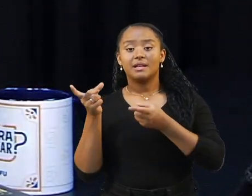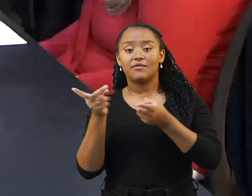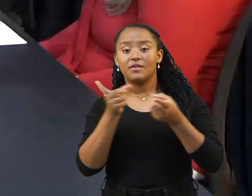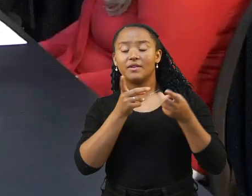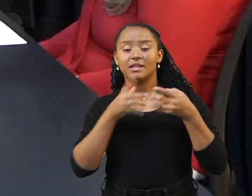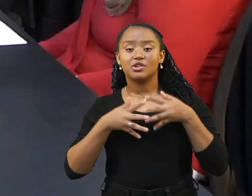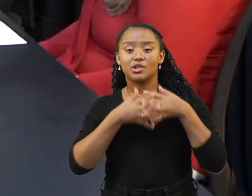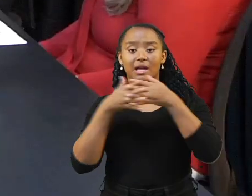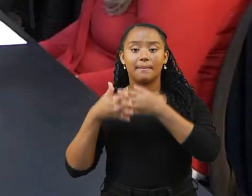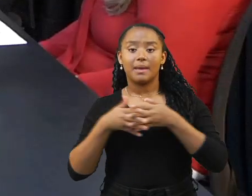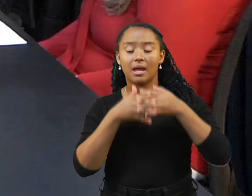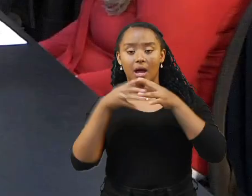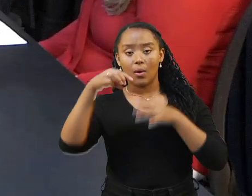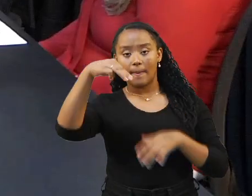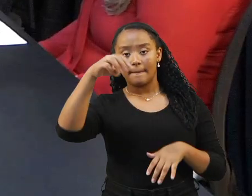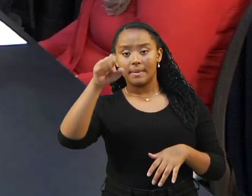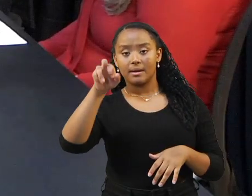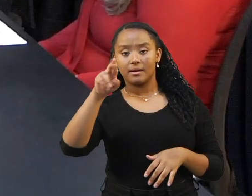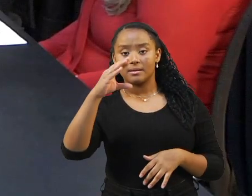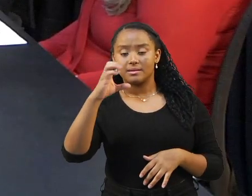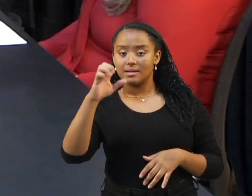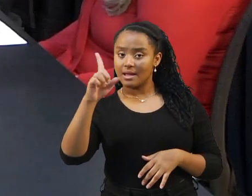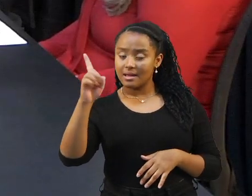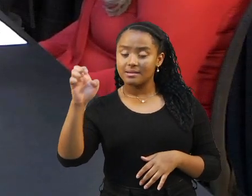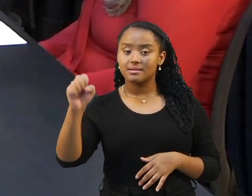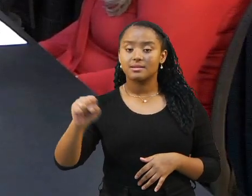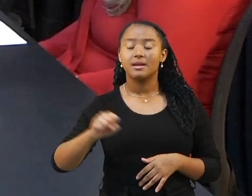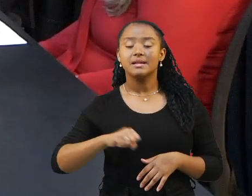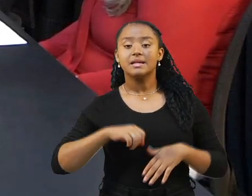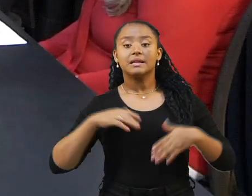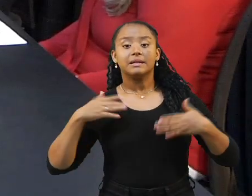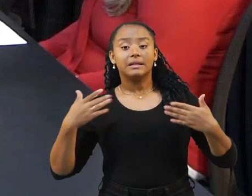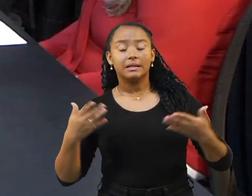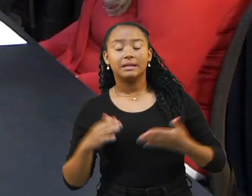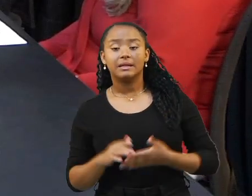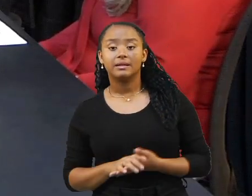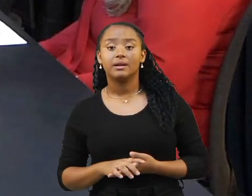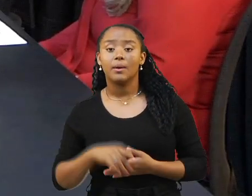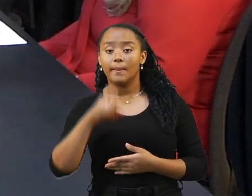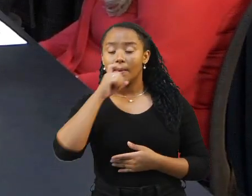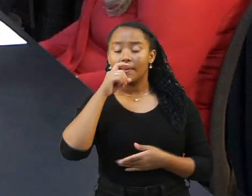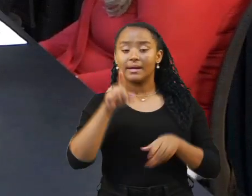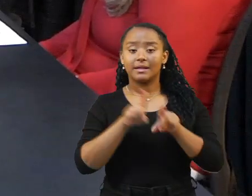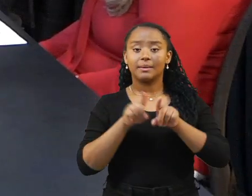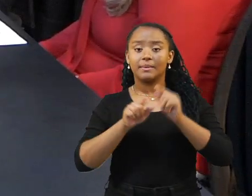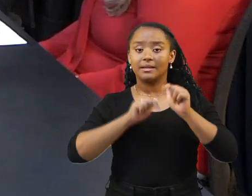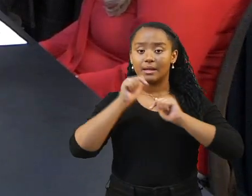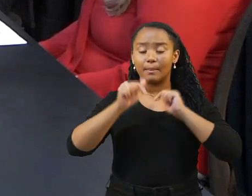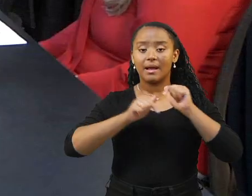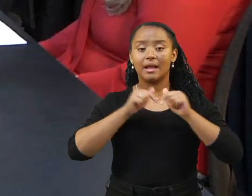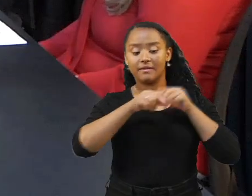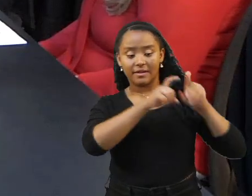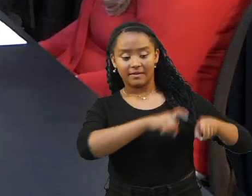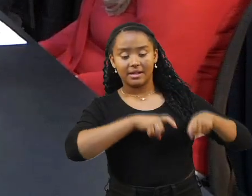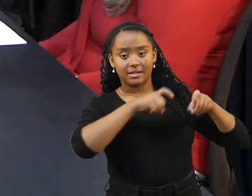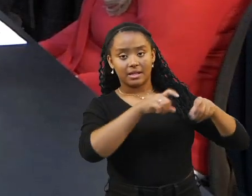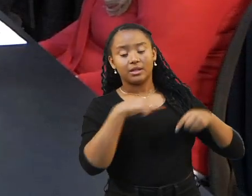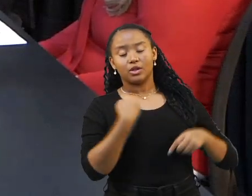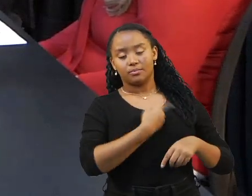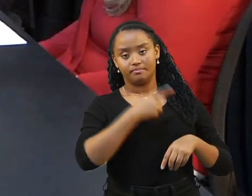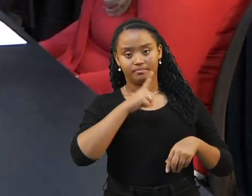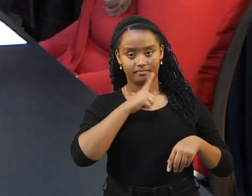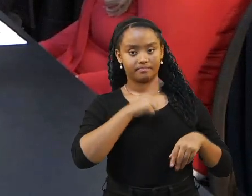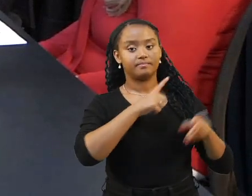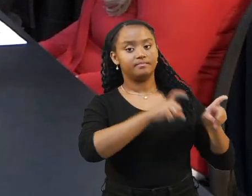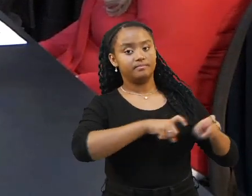Desculpa. E ele trabalhava em fazenda, né? A gente tinha fazenda também. Então,